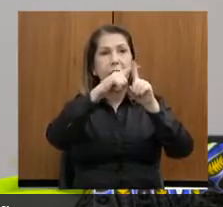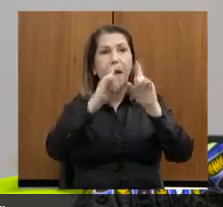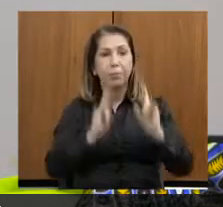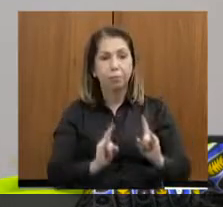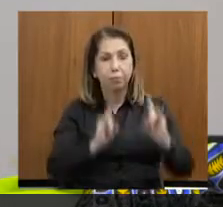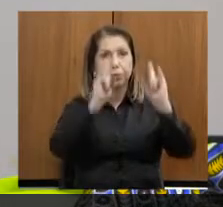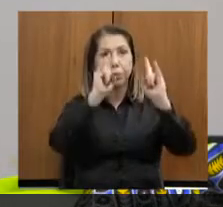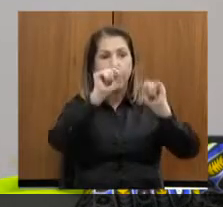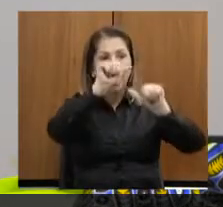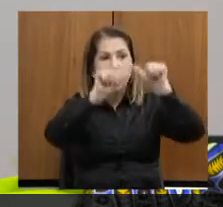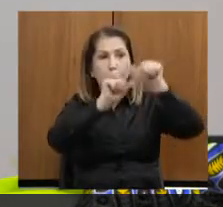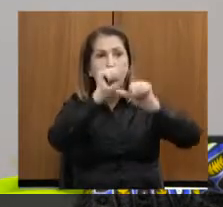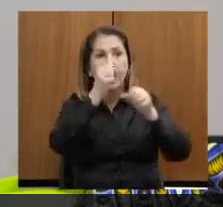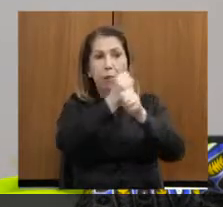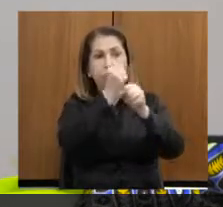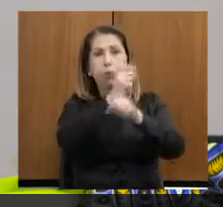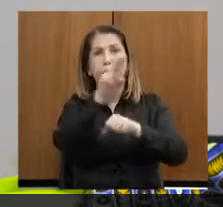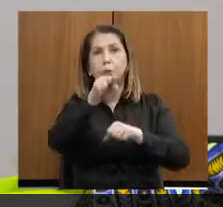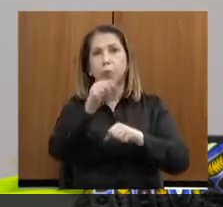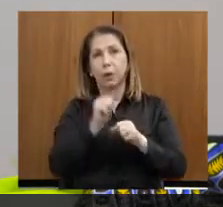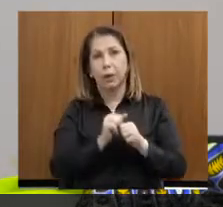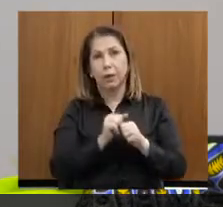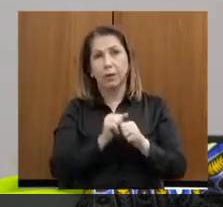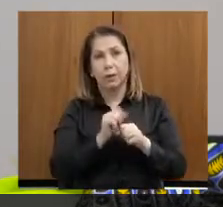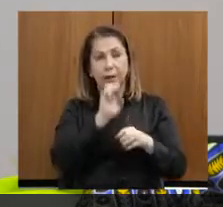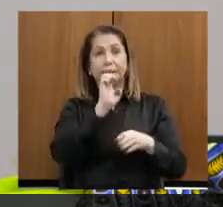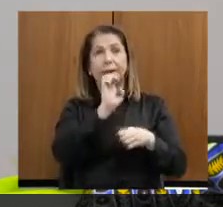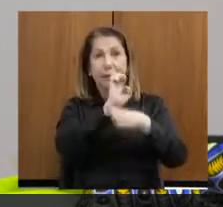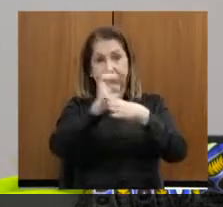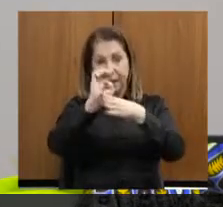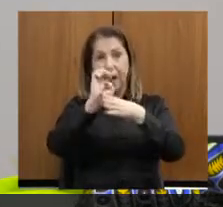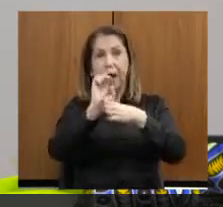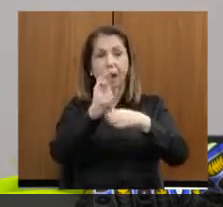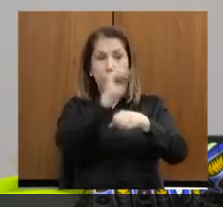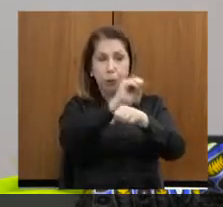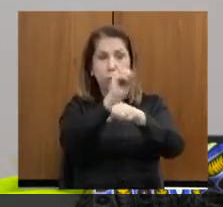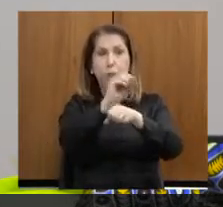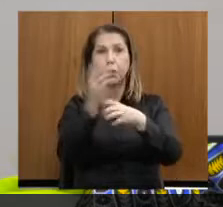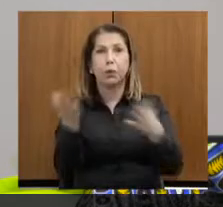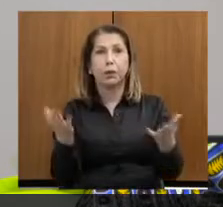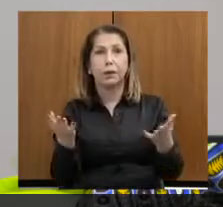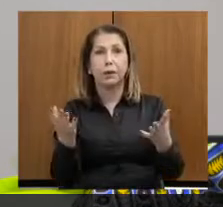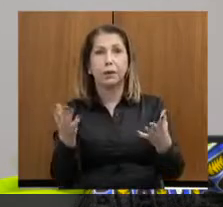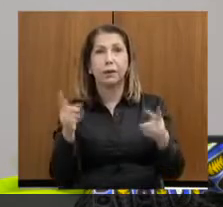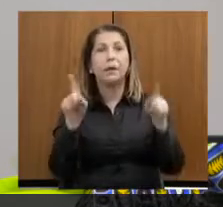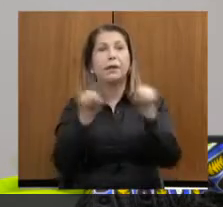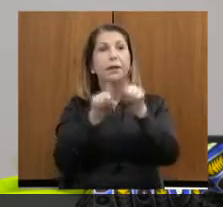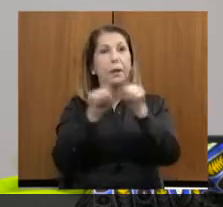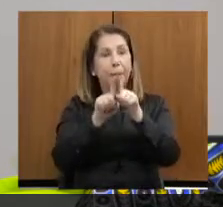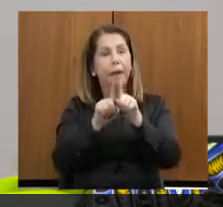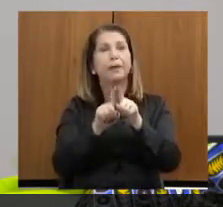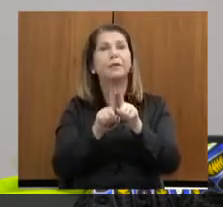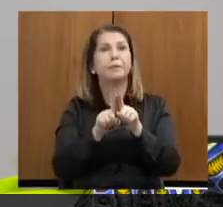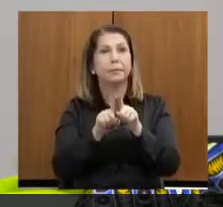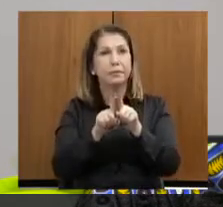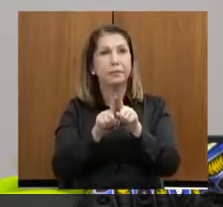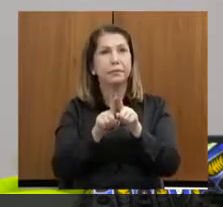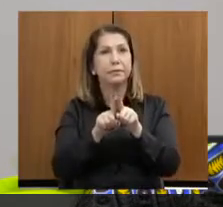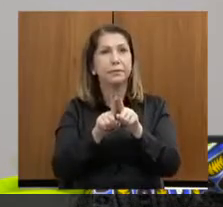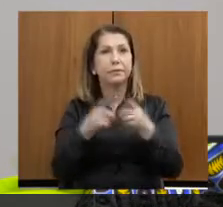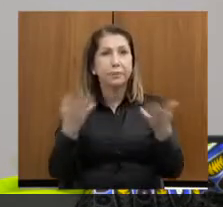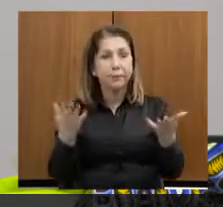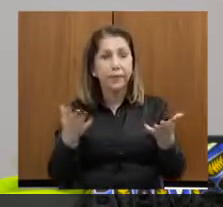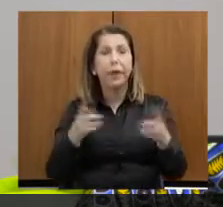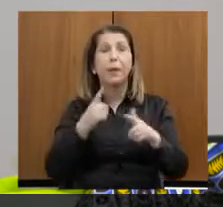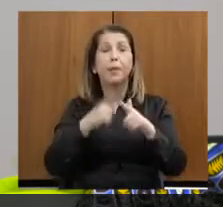ninguém pode modificar a igreja as casas de matrizes cantando bem pode passar por esse processo que é